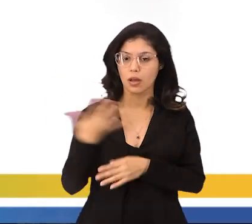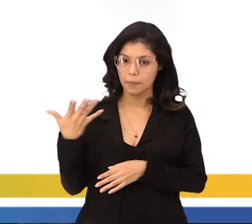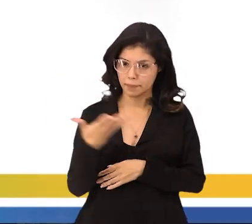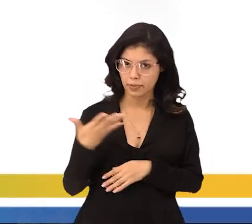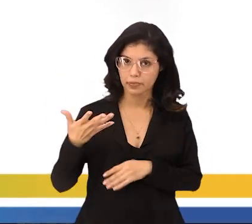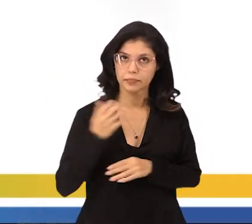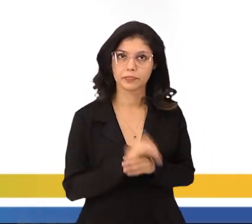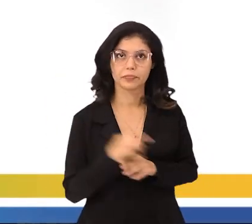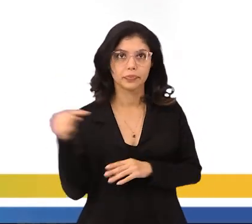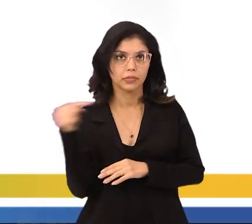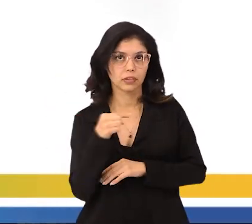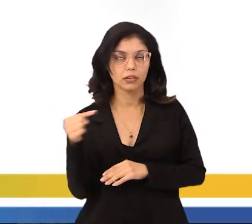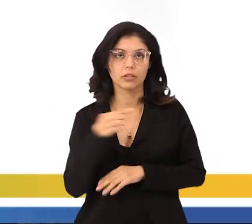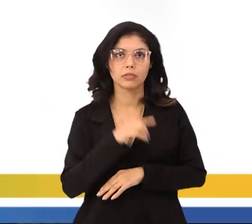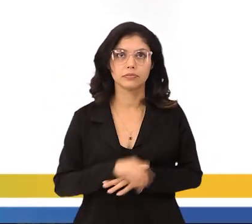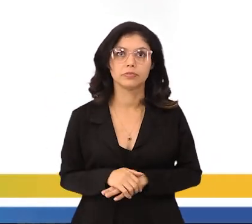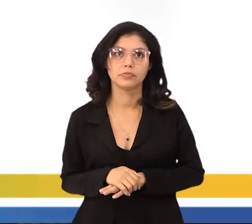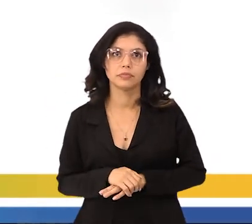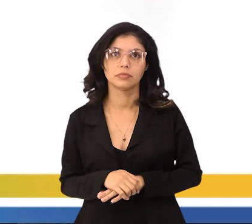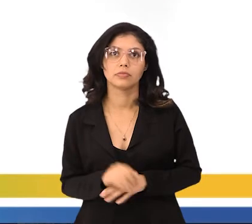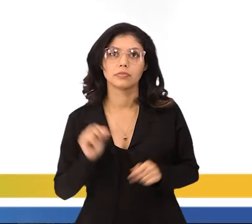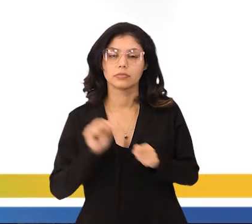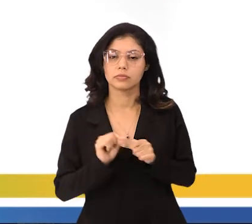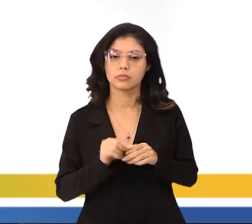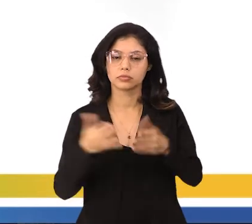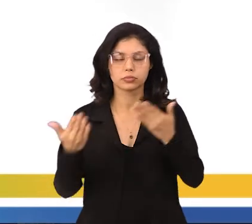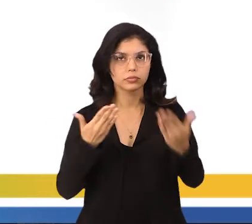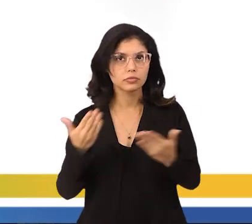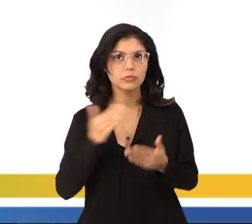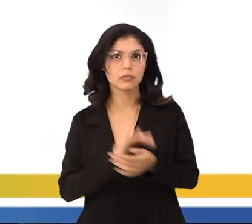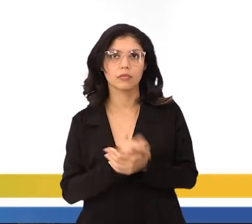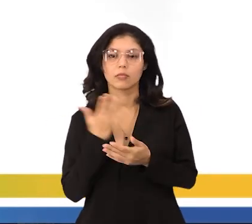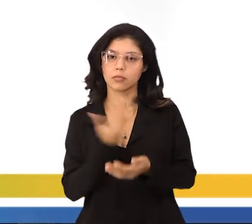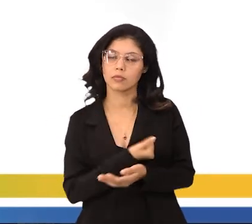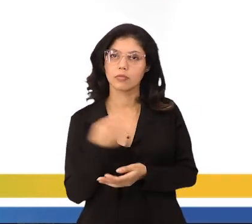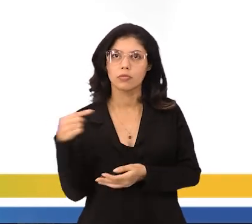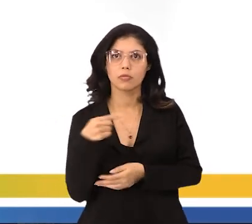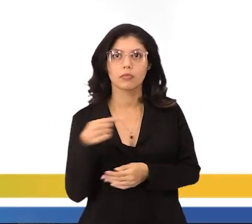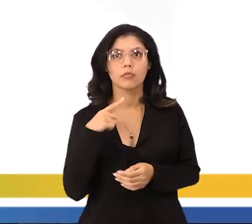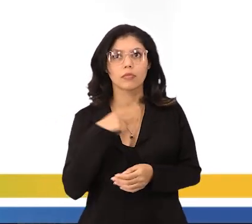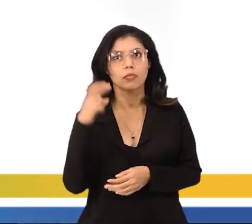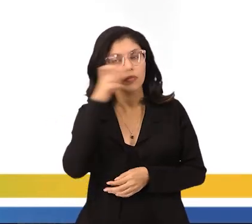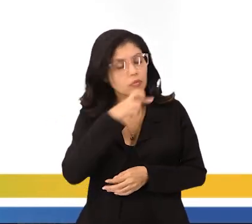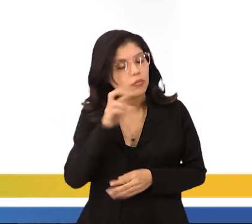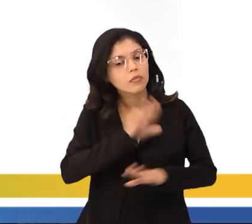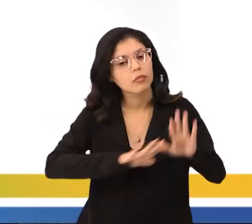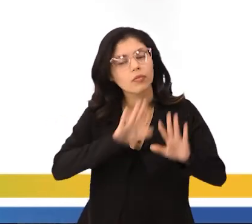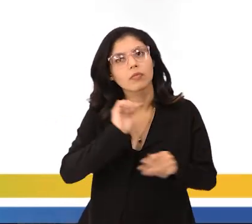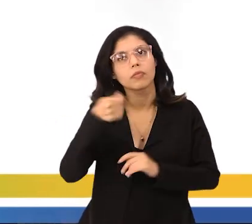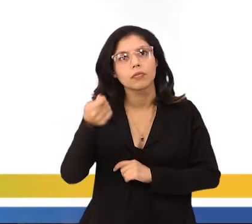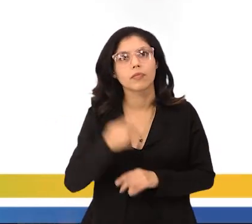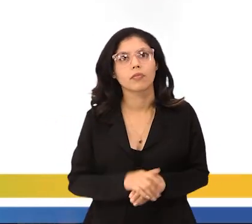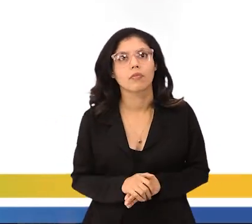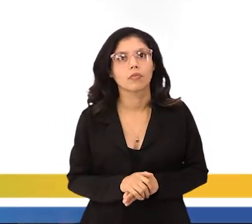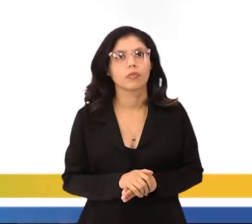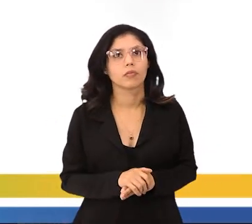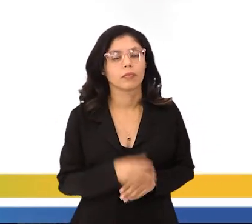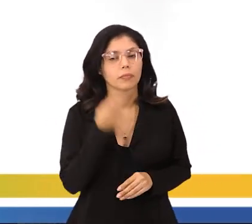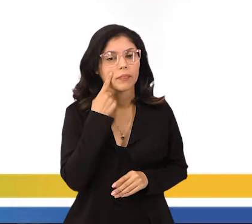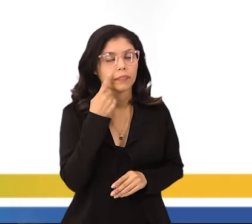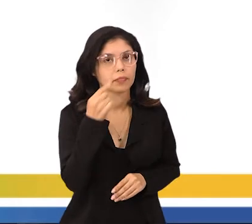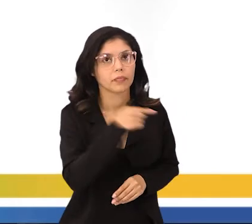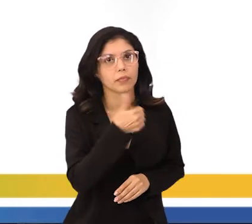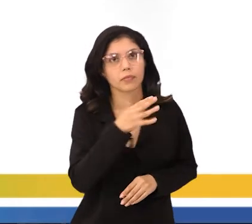base negativa. Né? Então, em relação aos números inteiros negativos, temos que analisar com cuidado os sinais. Olha